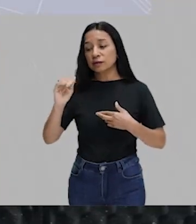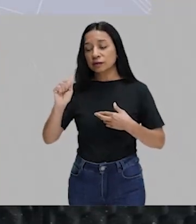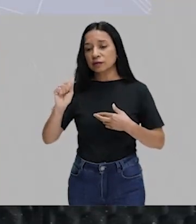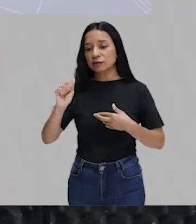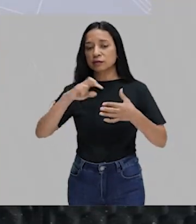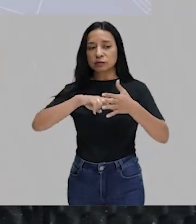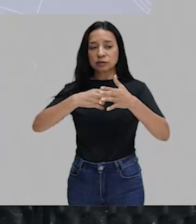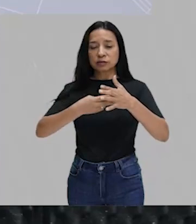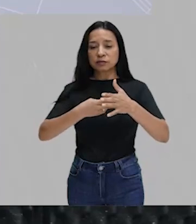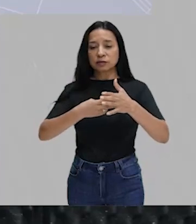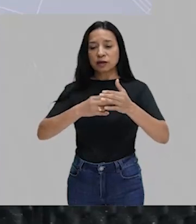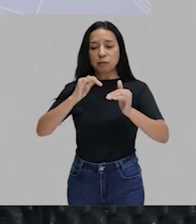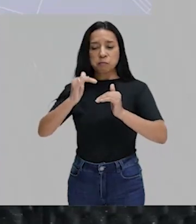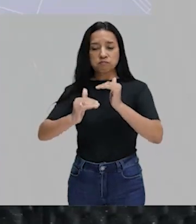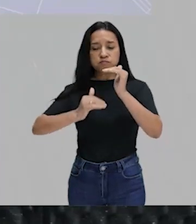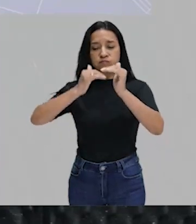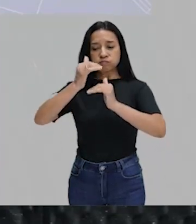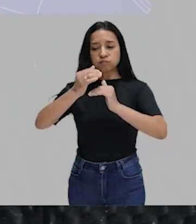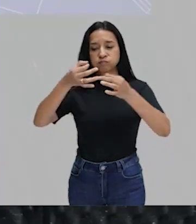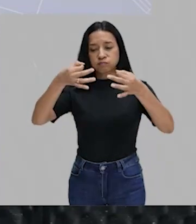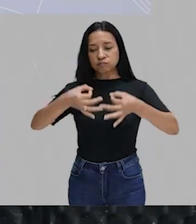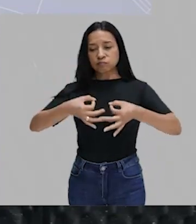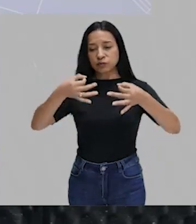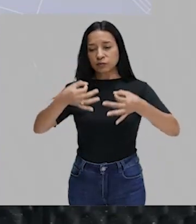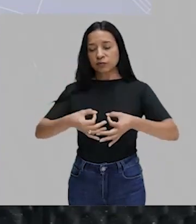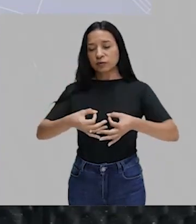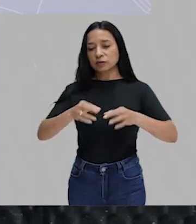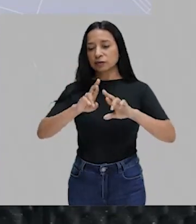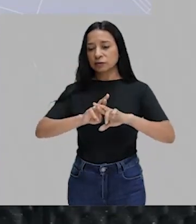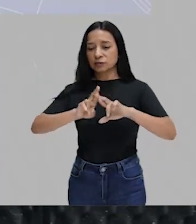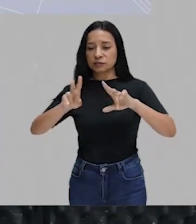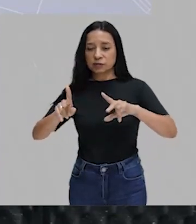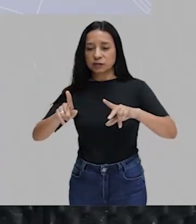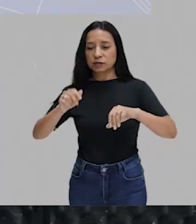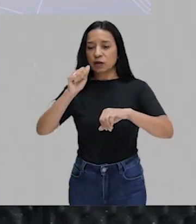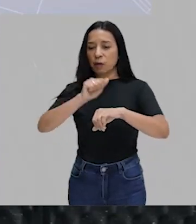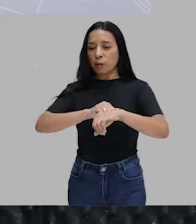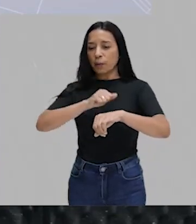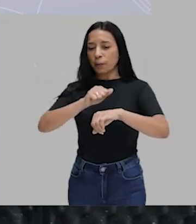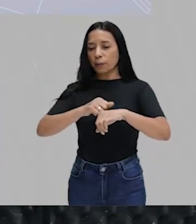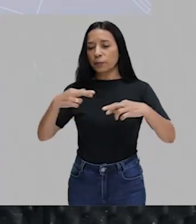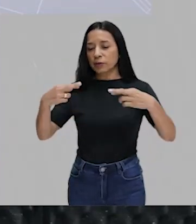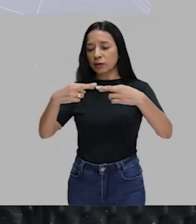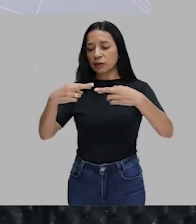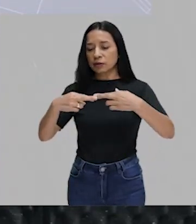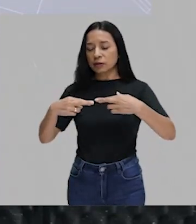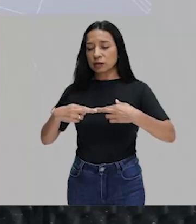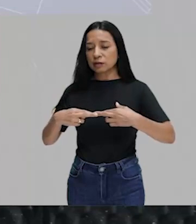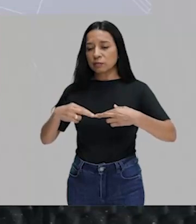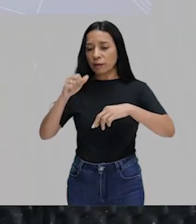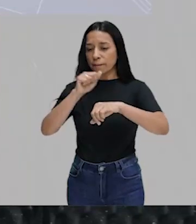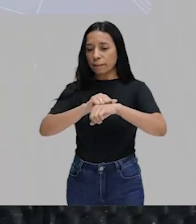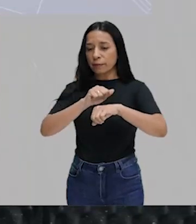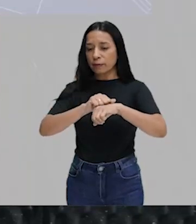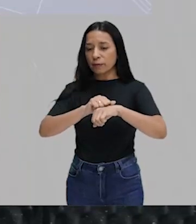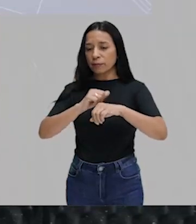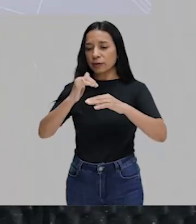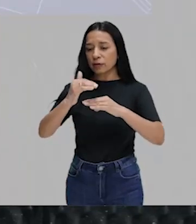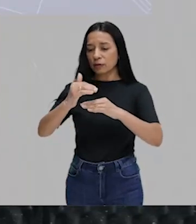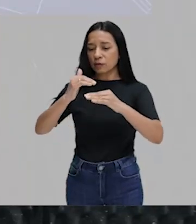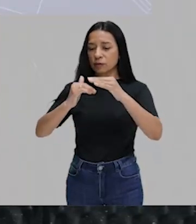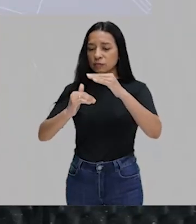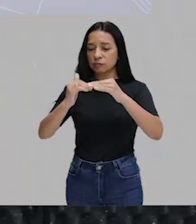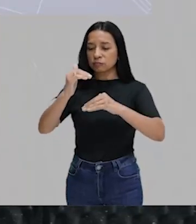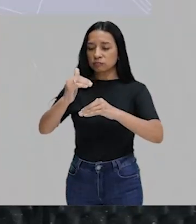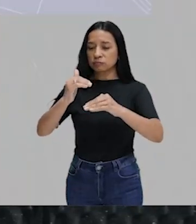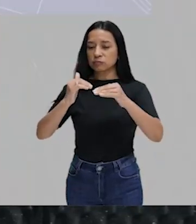rima bem elaborada, diferente da rima pobre. Você intercalar as